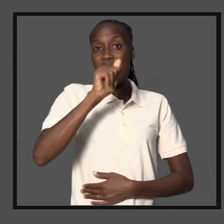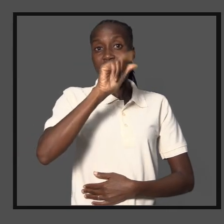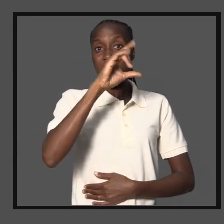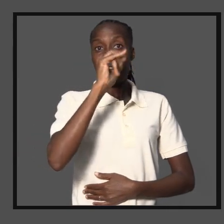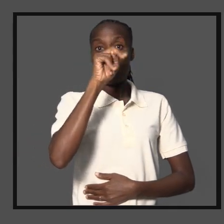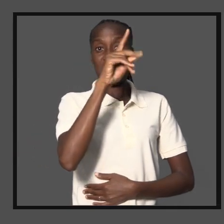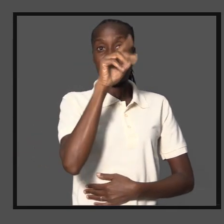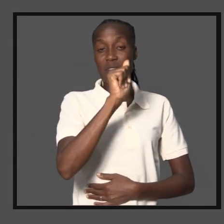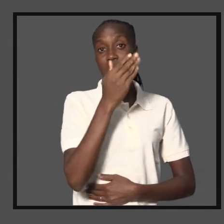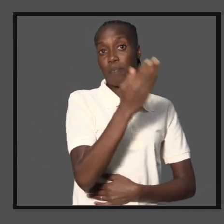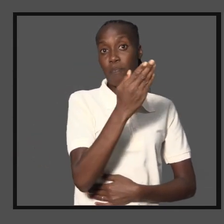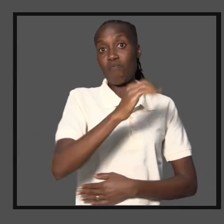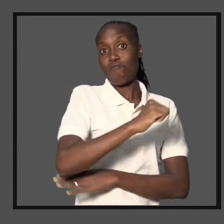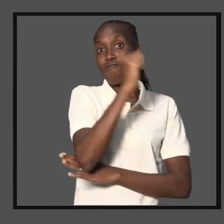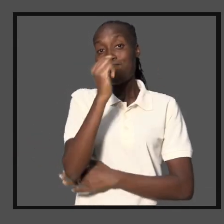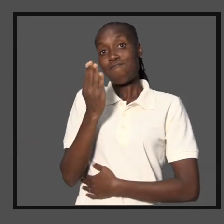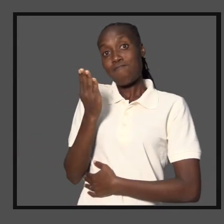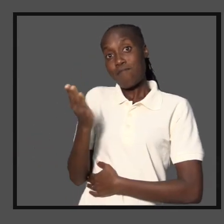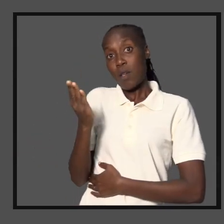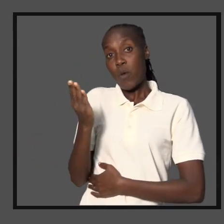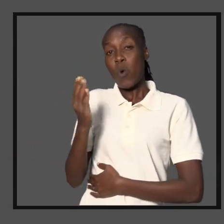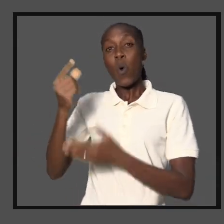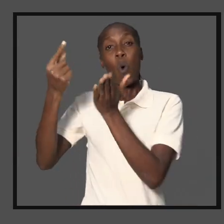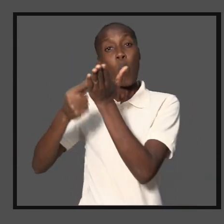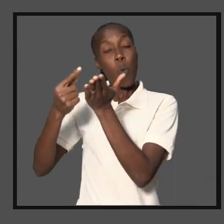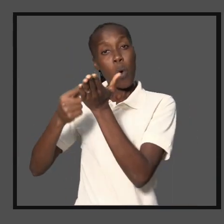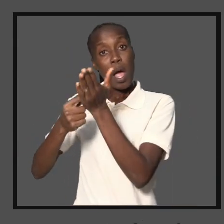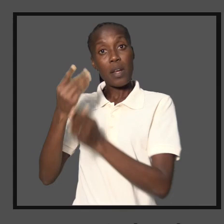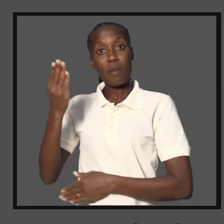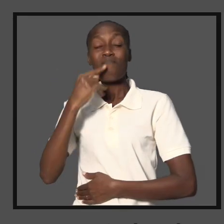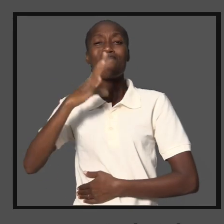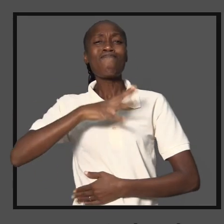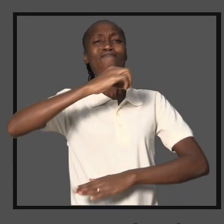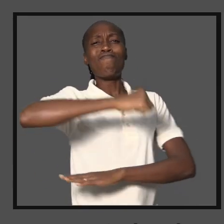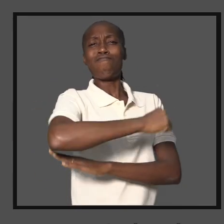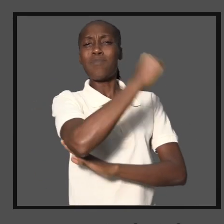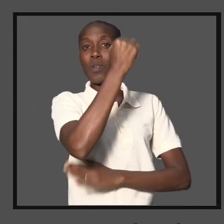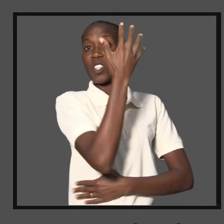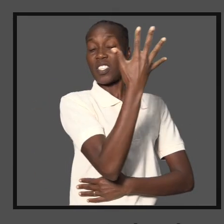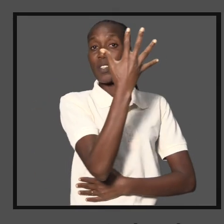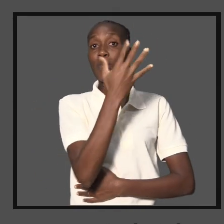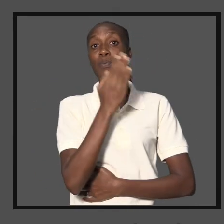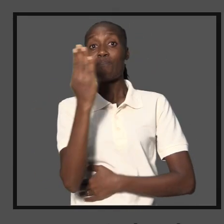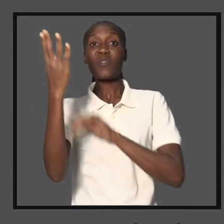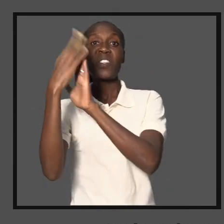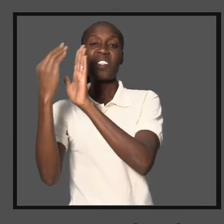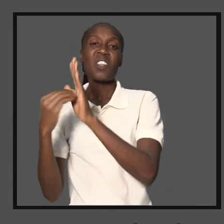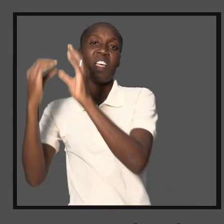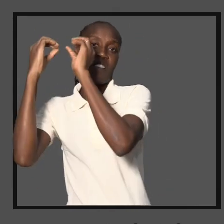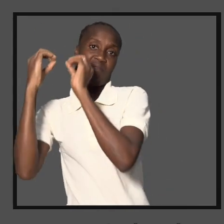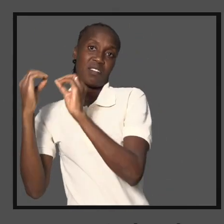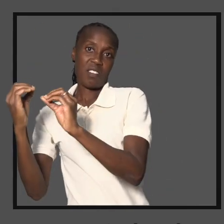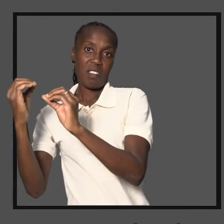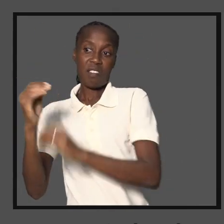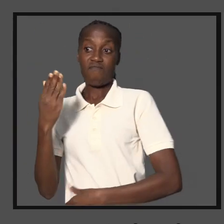chance à opositora do Uganda, Emile Nakalema, tendo ganho por 5 a 0, mesmo